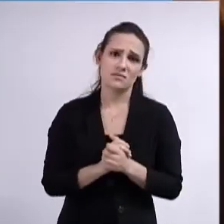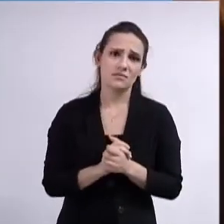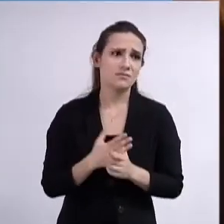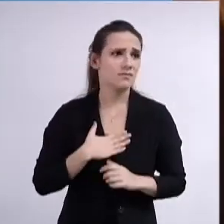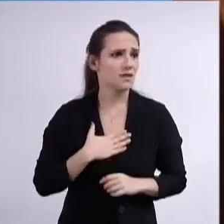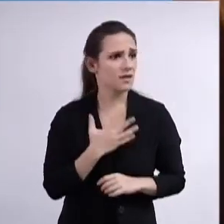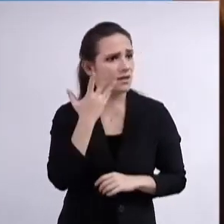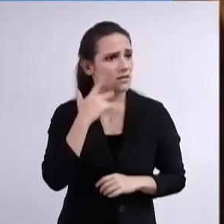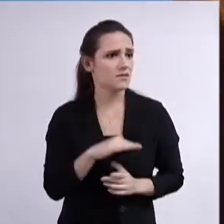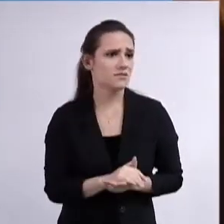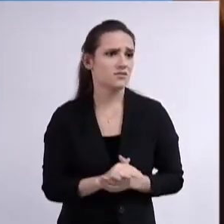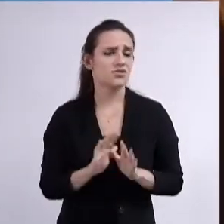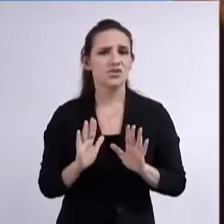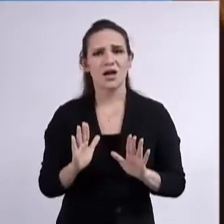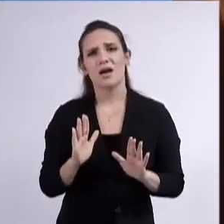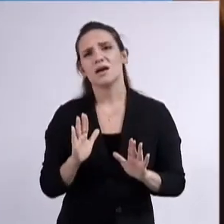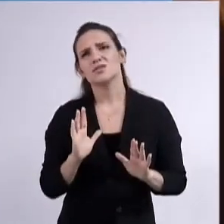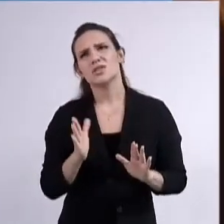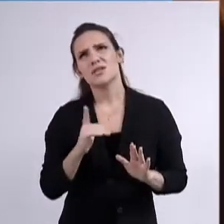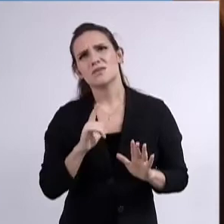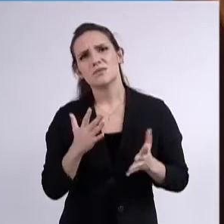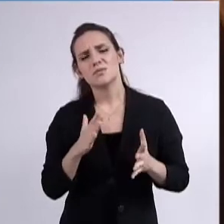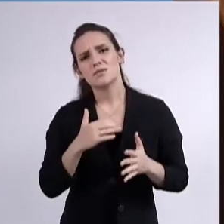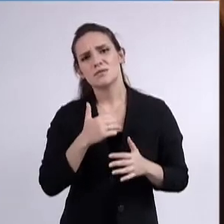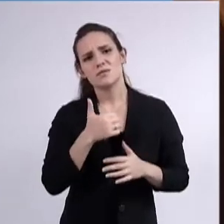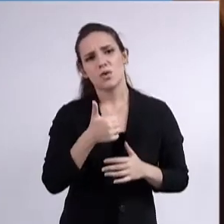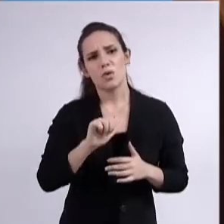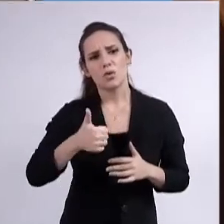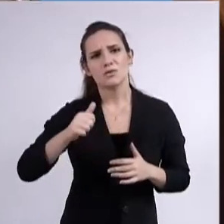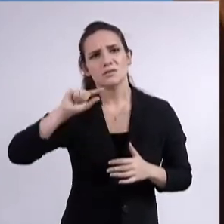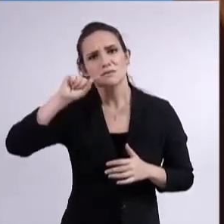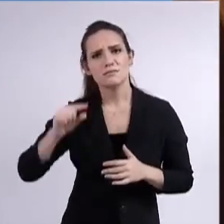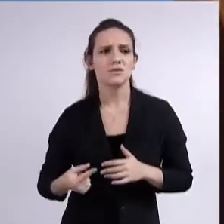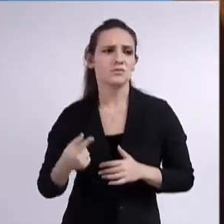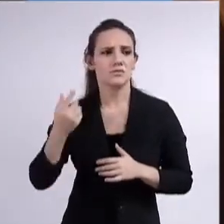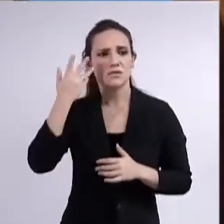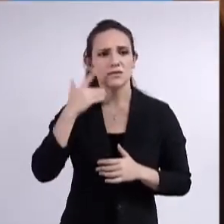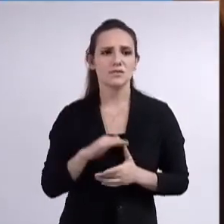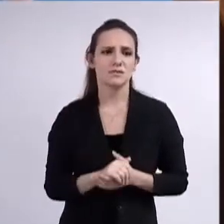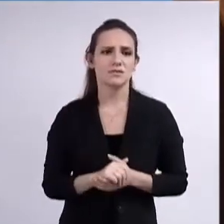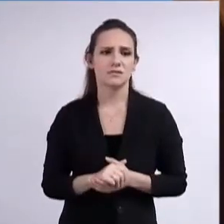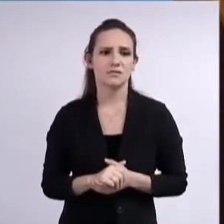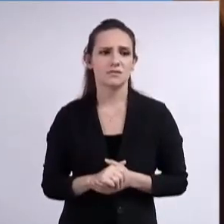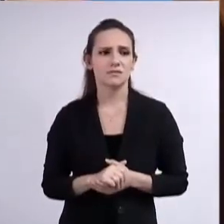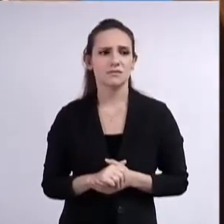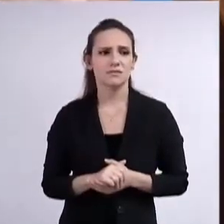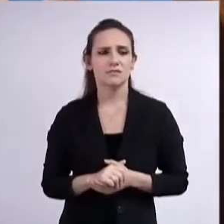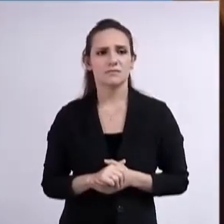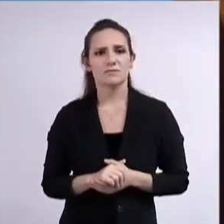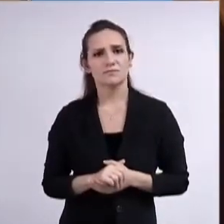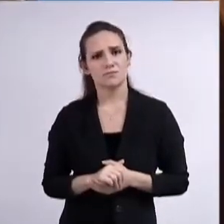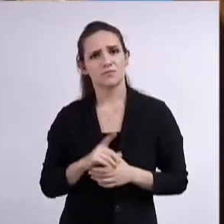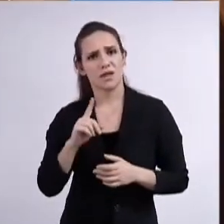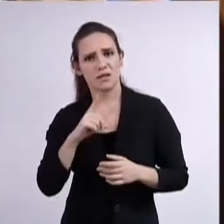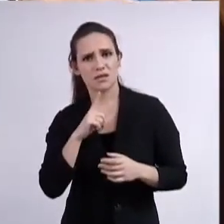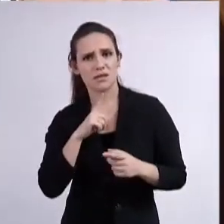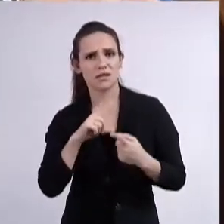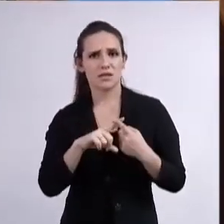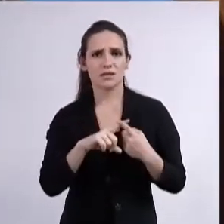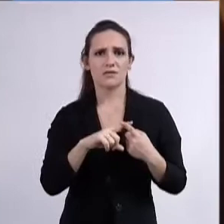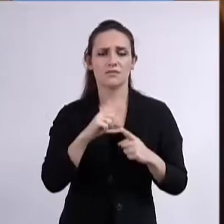passaram mais de 11 mil crianças, projeto Tocando em Frente, que o Anderson Silva, o pai da Gisele Bint, sociólogo Valdir Bint,